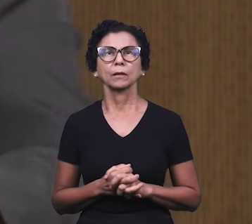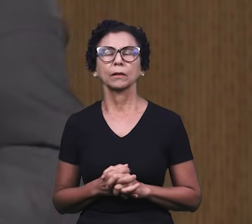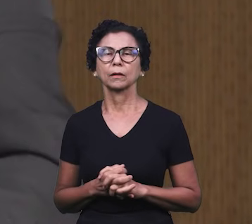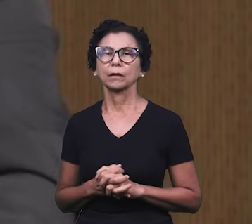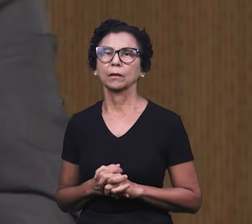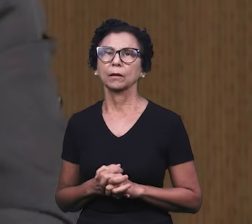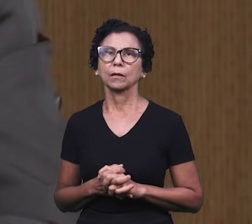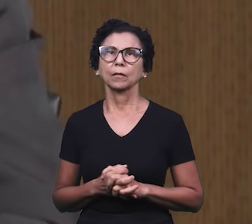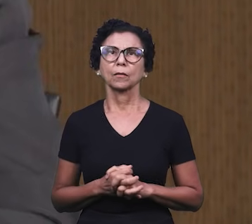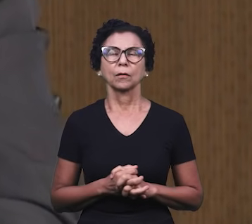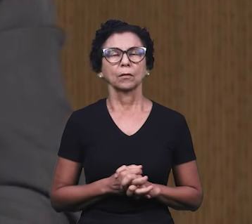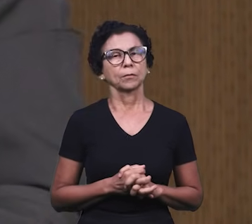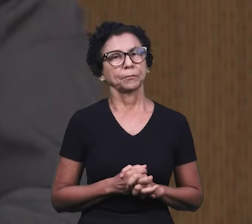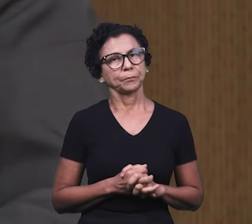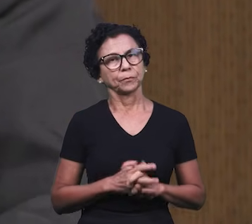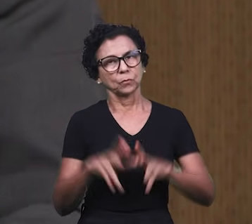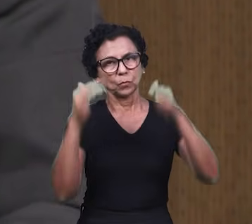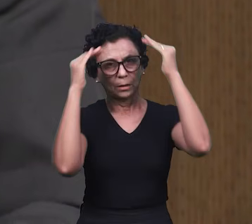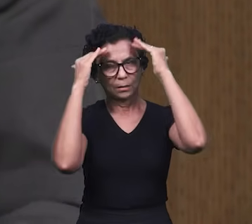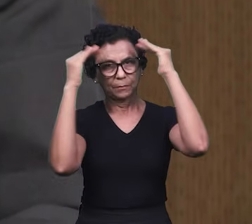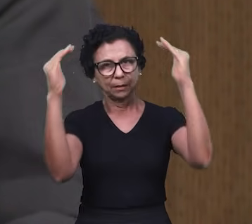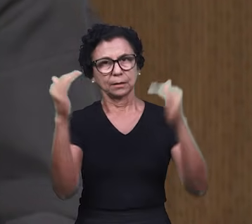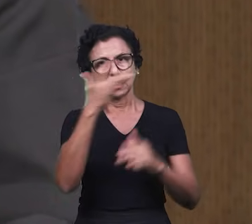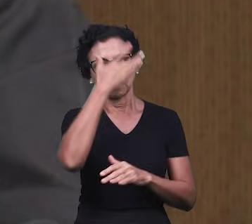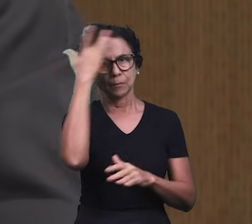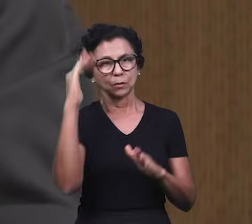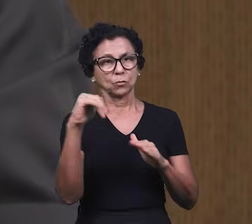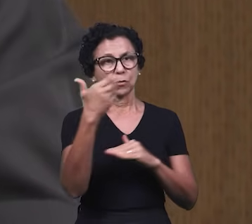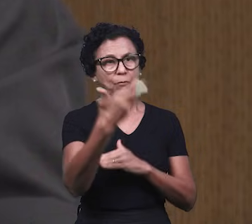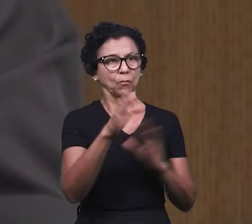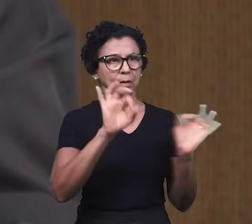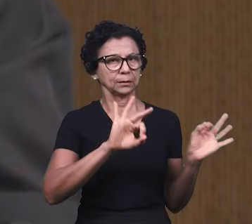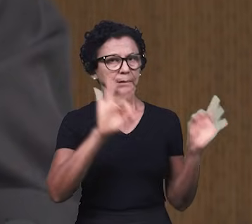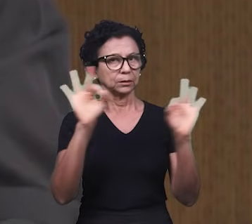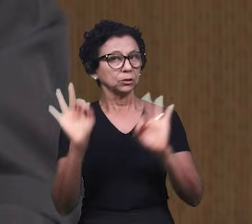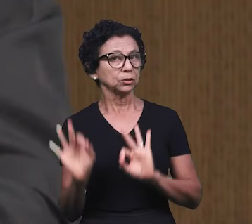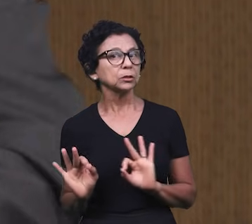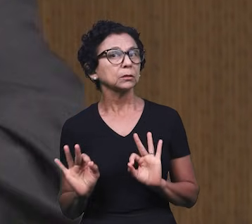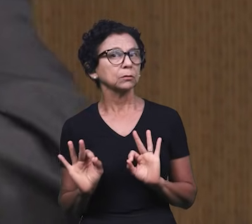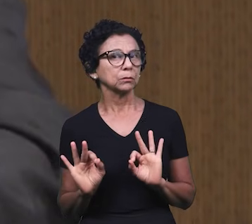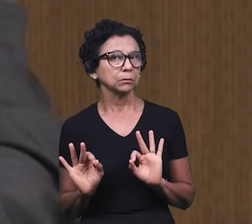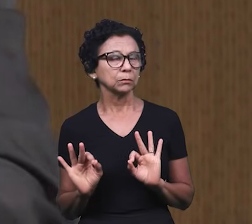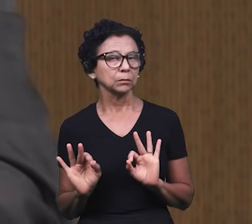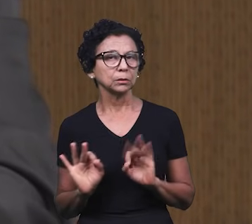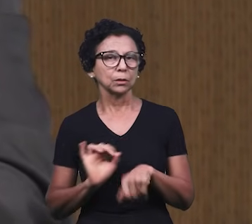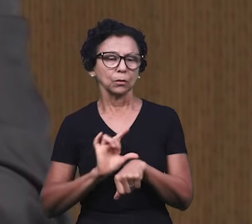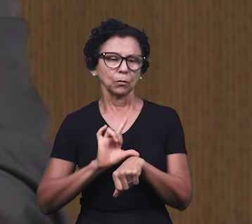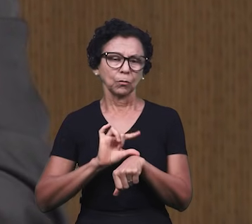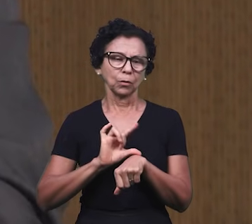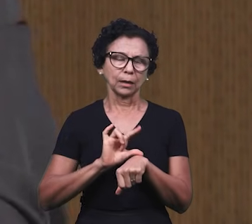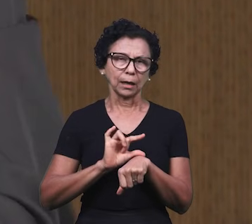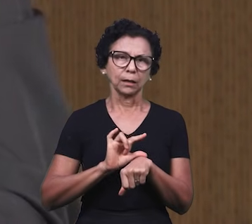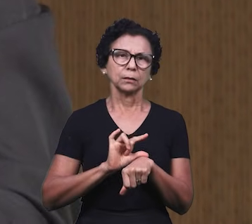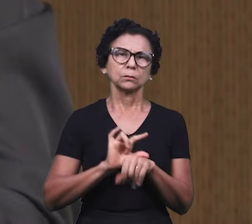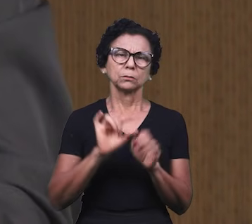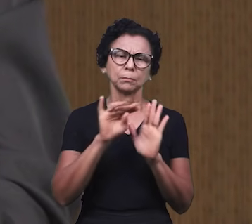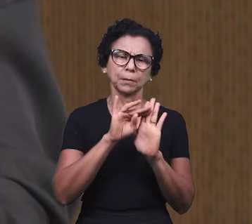respeitar o telespectador. Muito bom. Então nós temos uma programação com horários